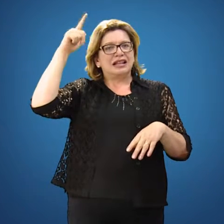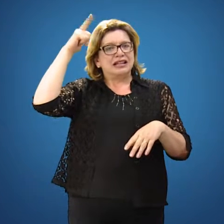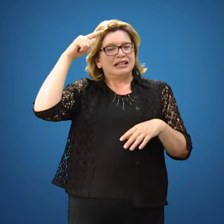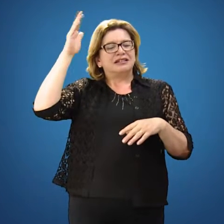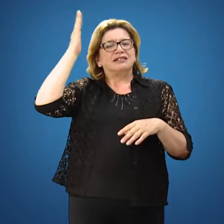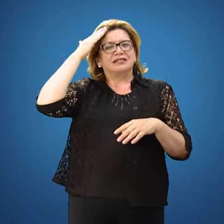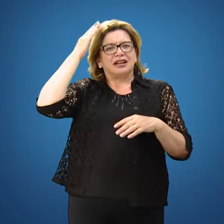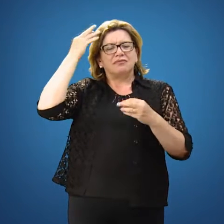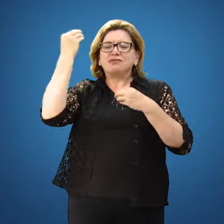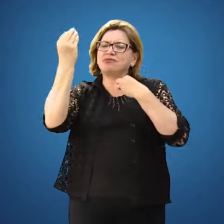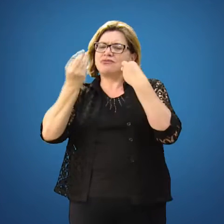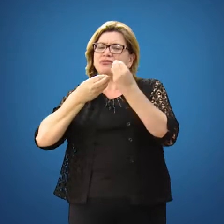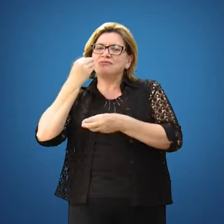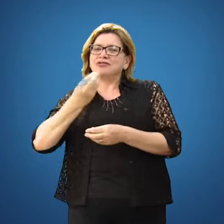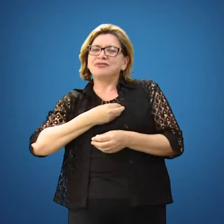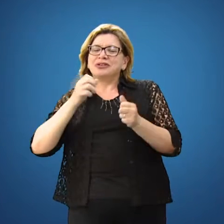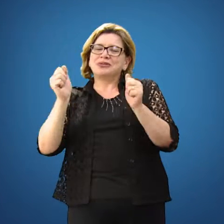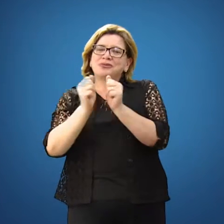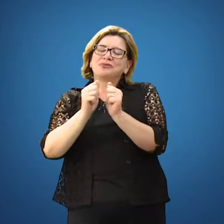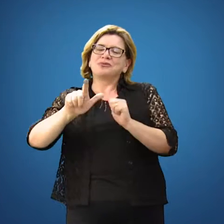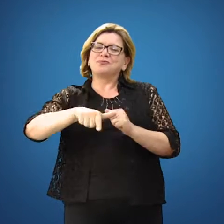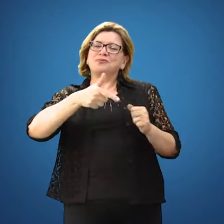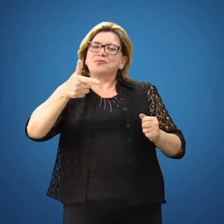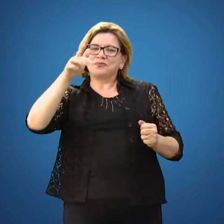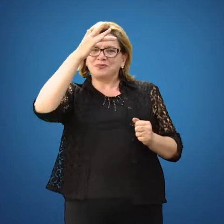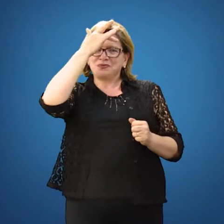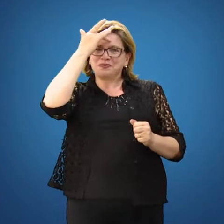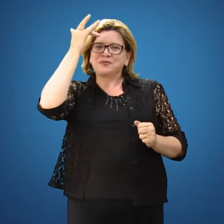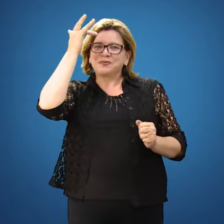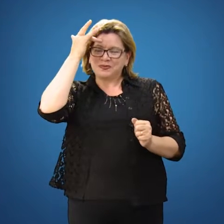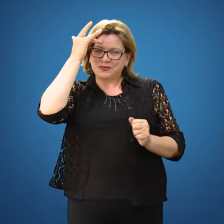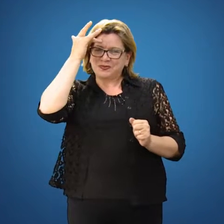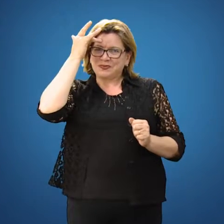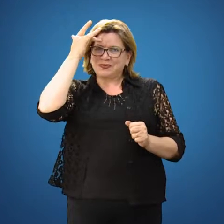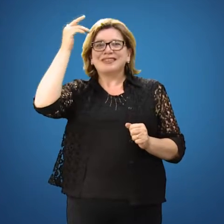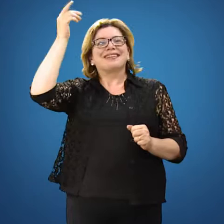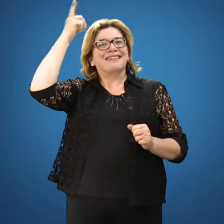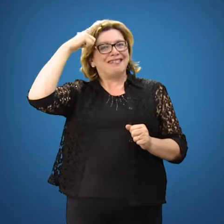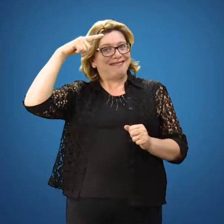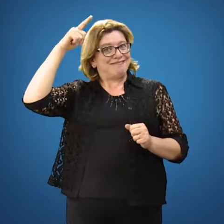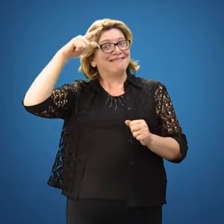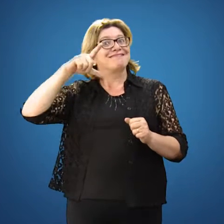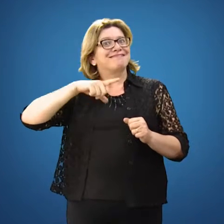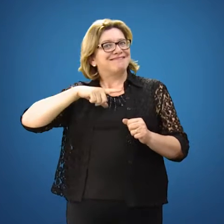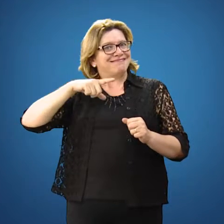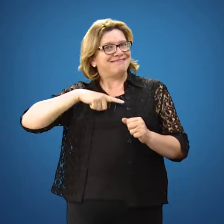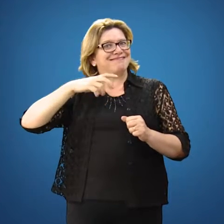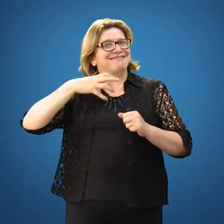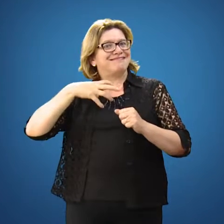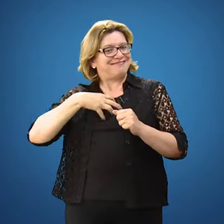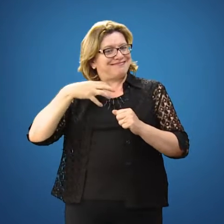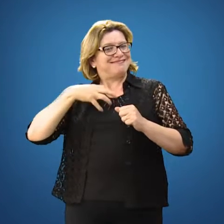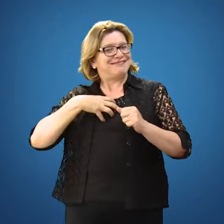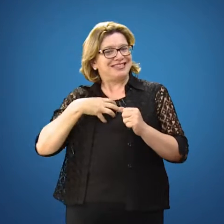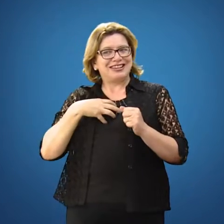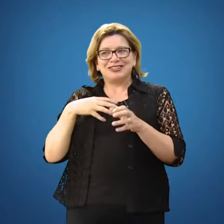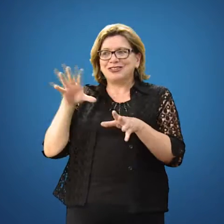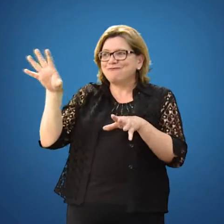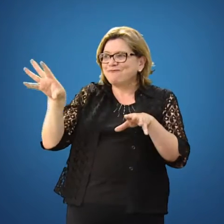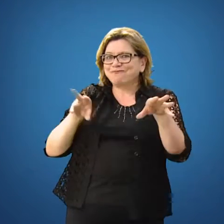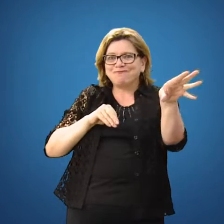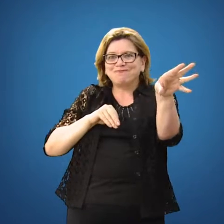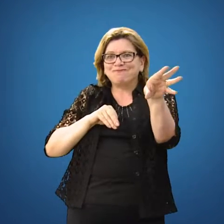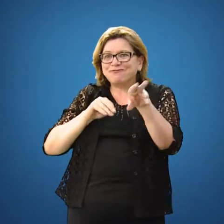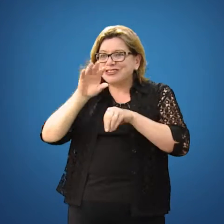sabe conviver com os outros, ele tem um potencial, uma habilidade realmente de atrair